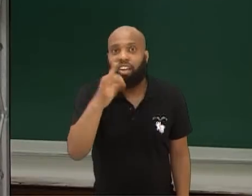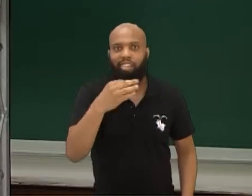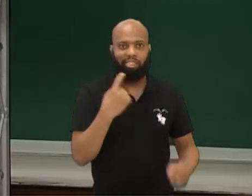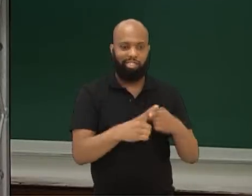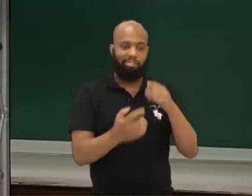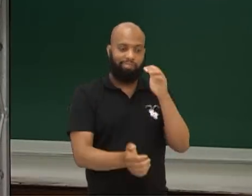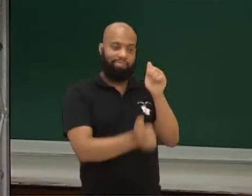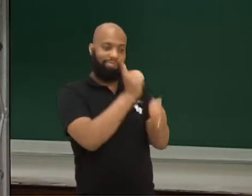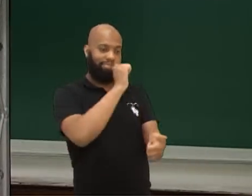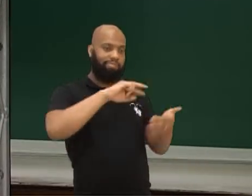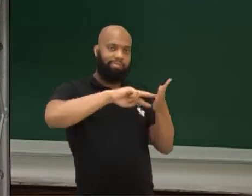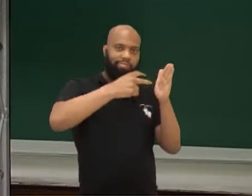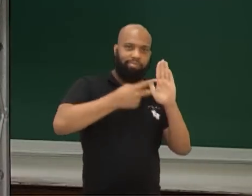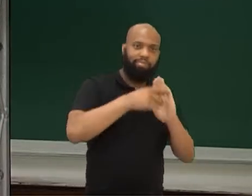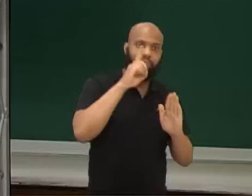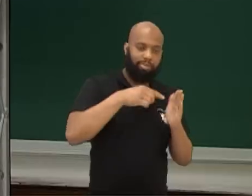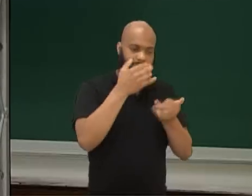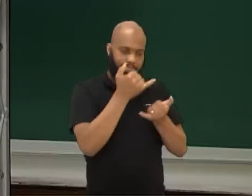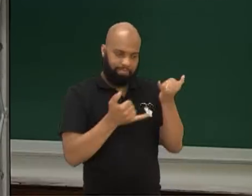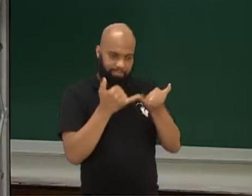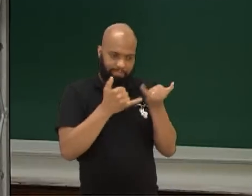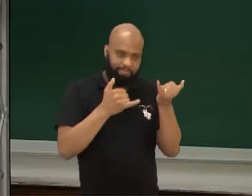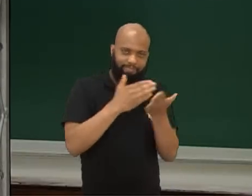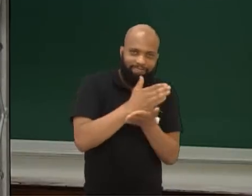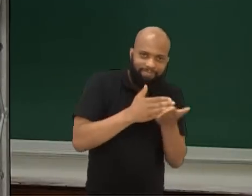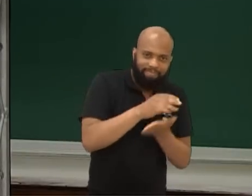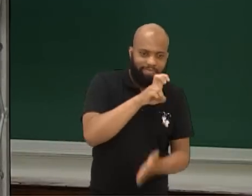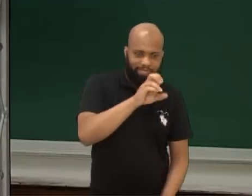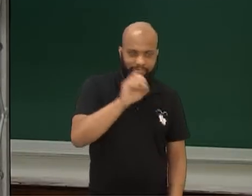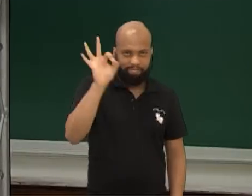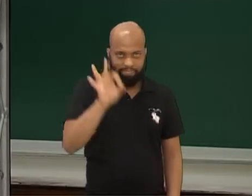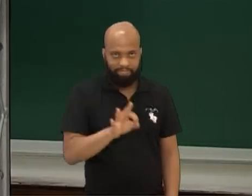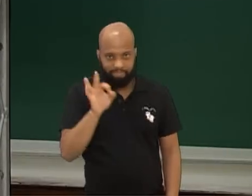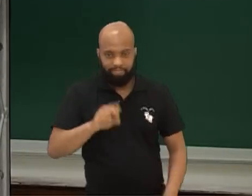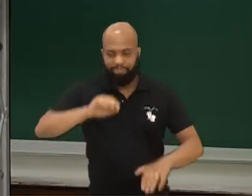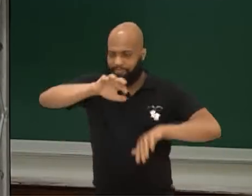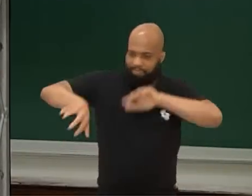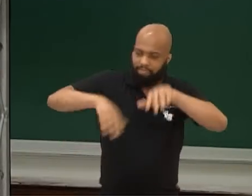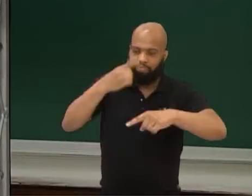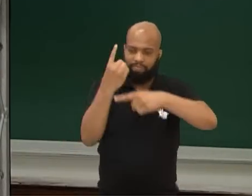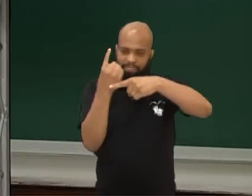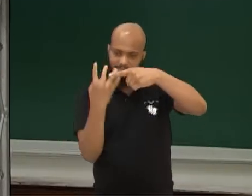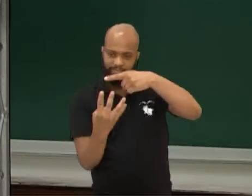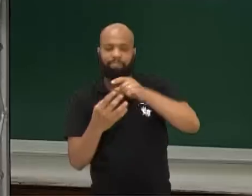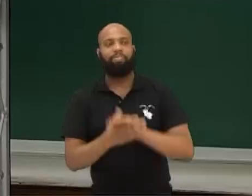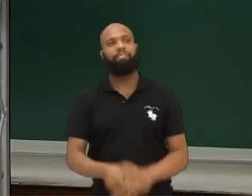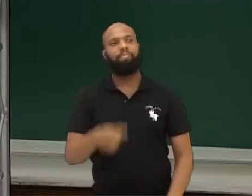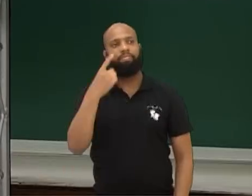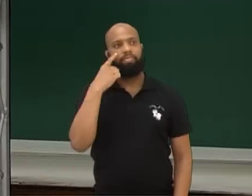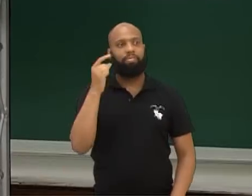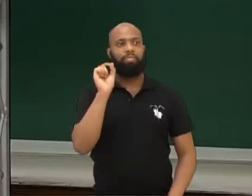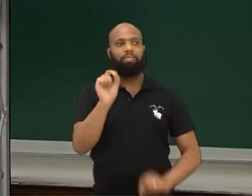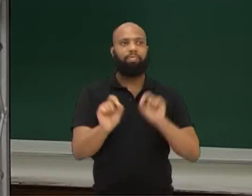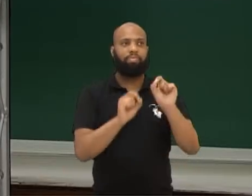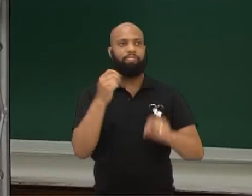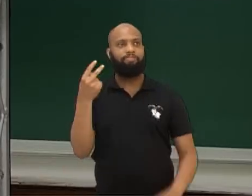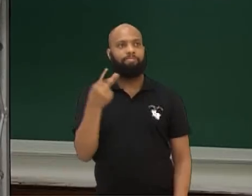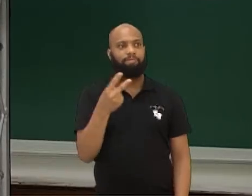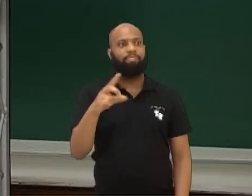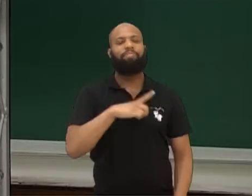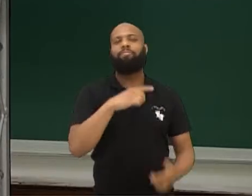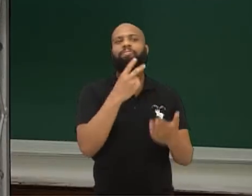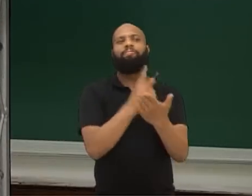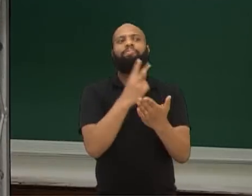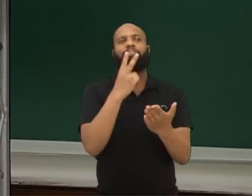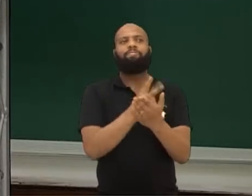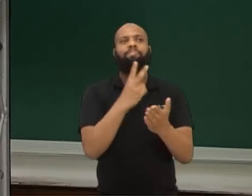representa metade, 50%. A natação é um quarto. E olha aqui que interessante, essas duas têm o mesmo tamanho. Por que